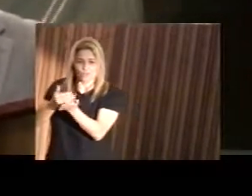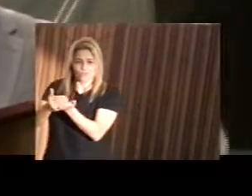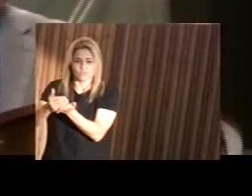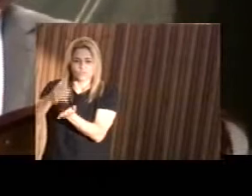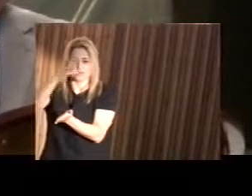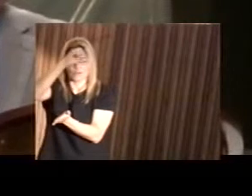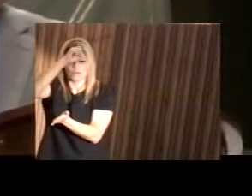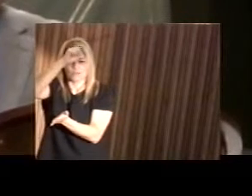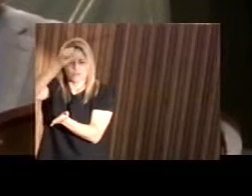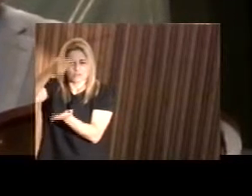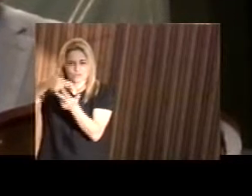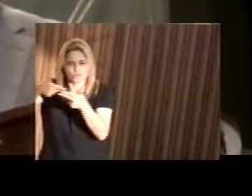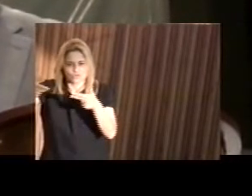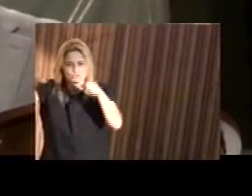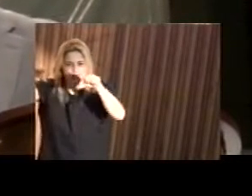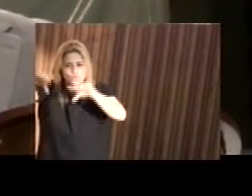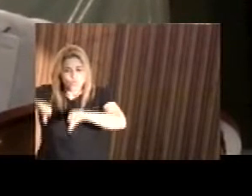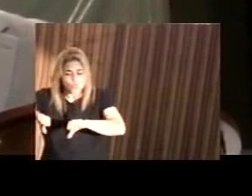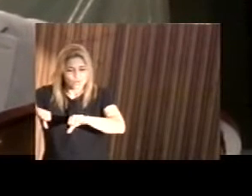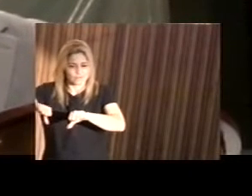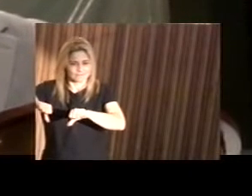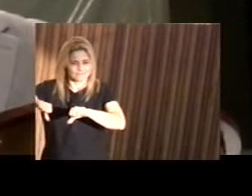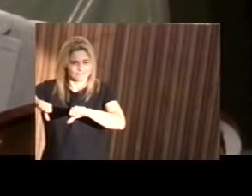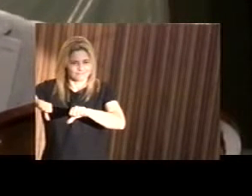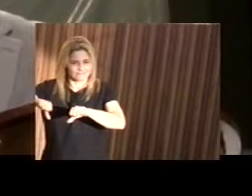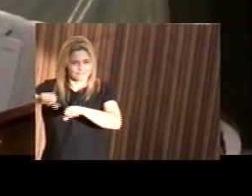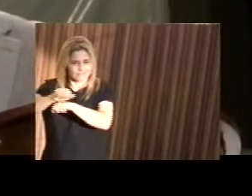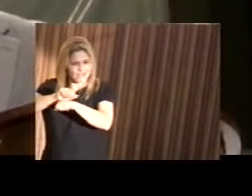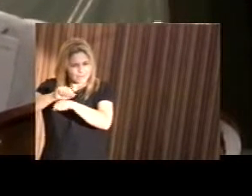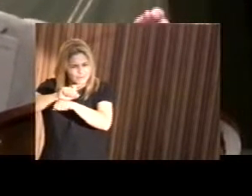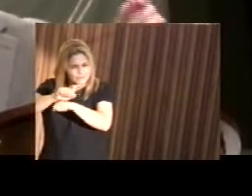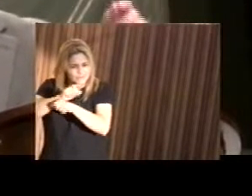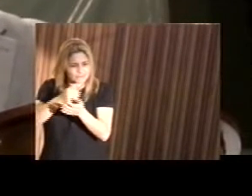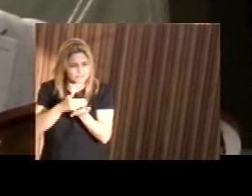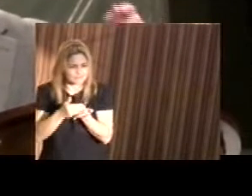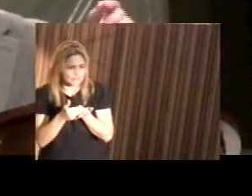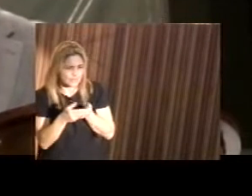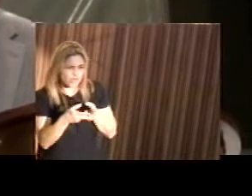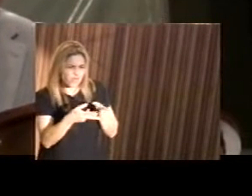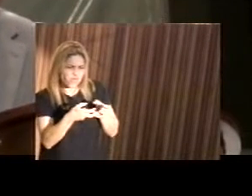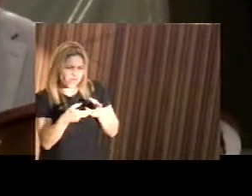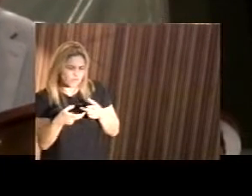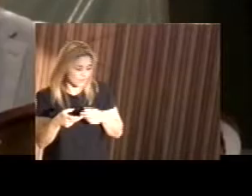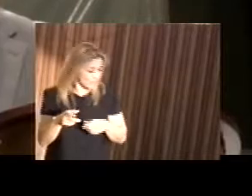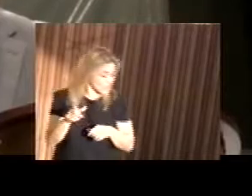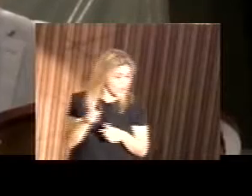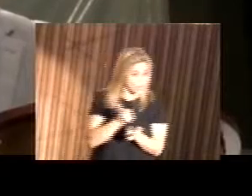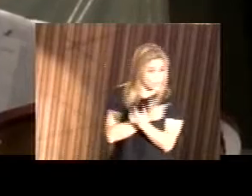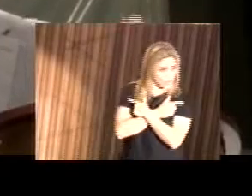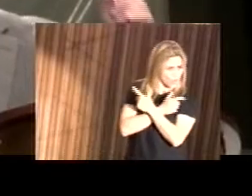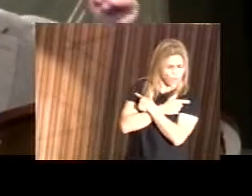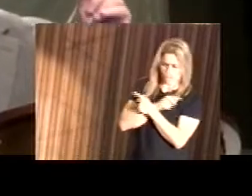Deus. E Abraão viu, ou melhor, Ló viu,